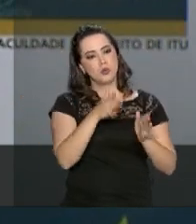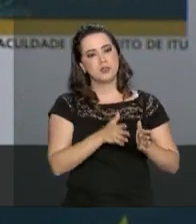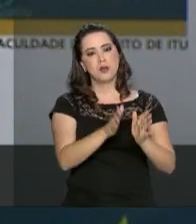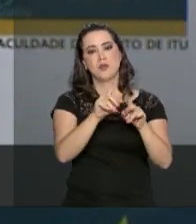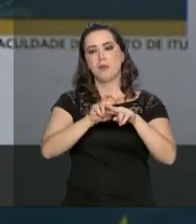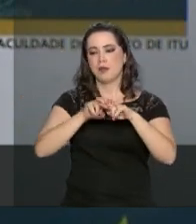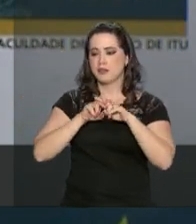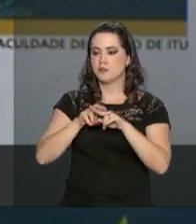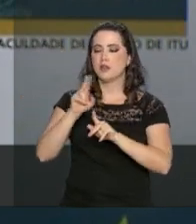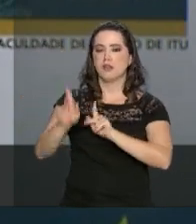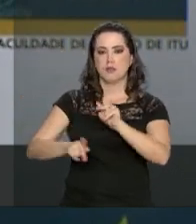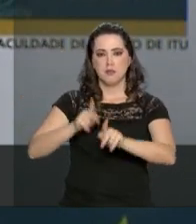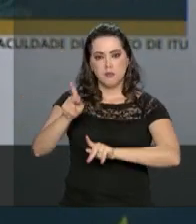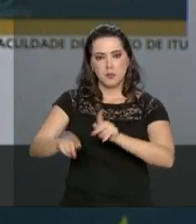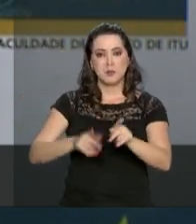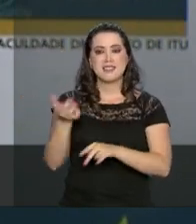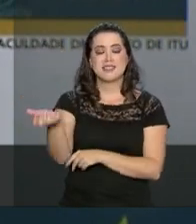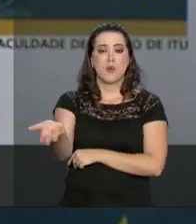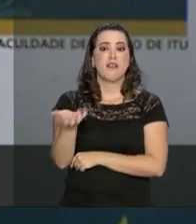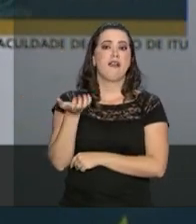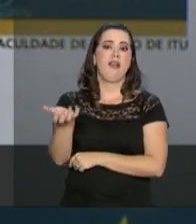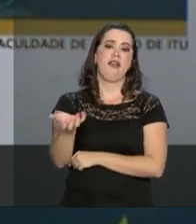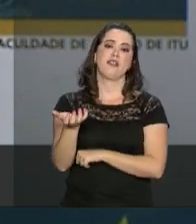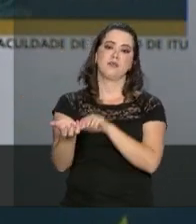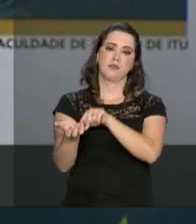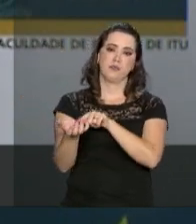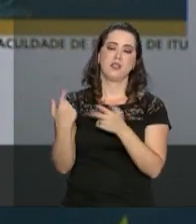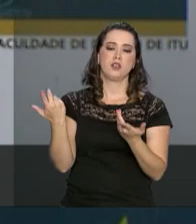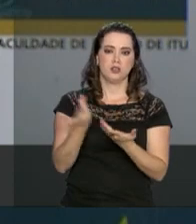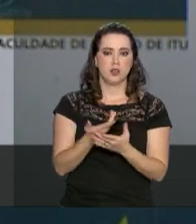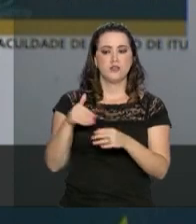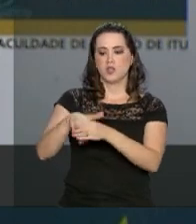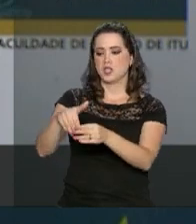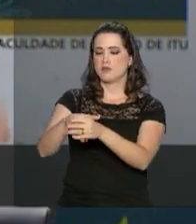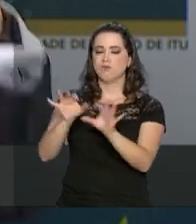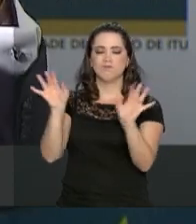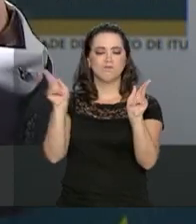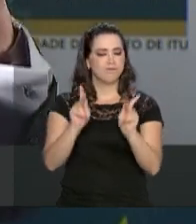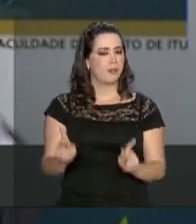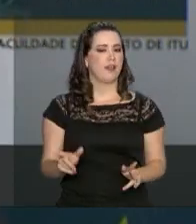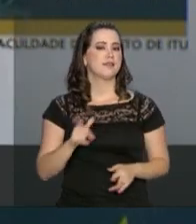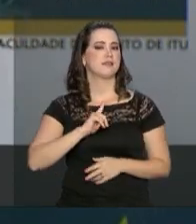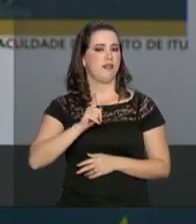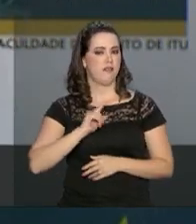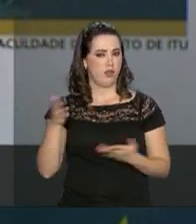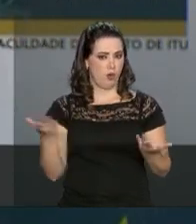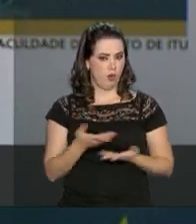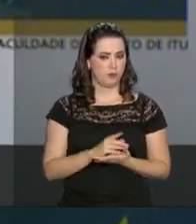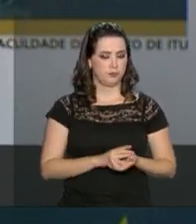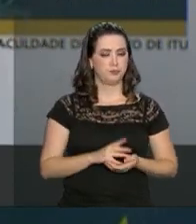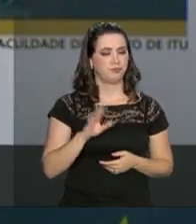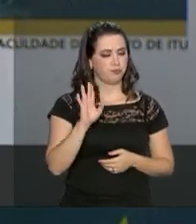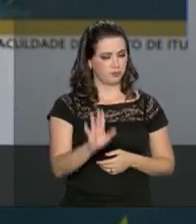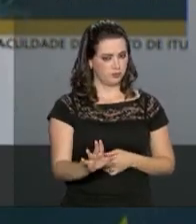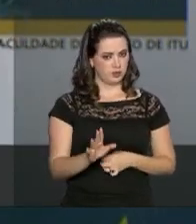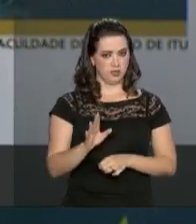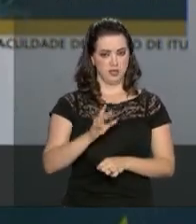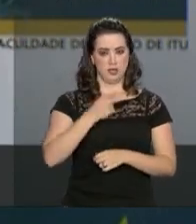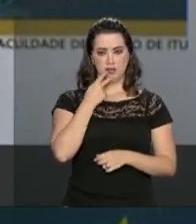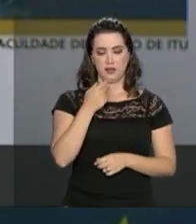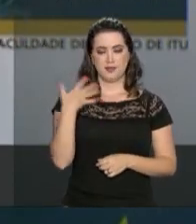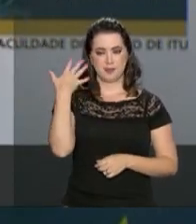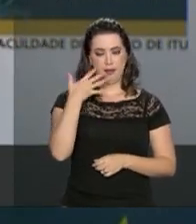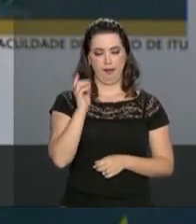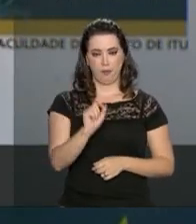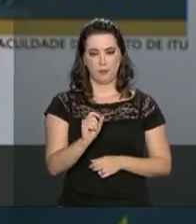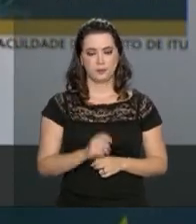é pelo voto popular, e agora nós fizemos uma eleição com a maior tranquilidade. E aqui eu quero fazer uma pequena